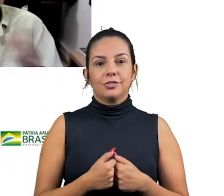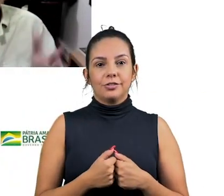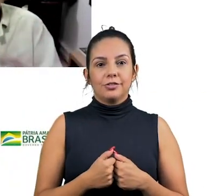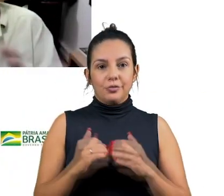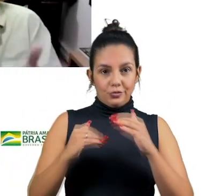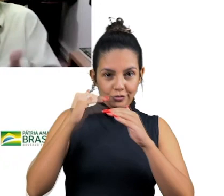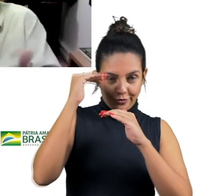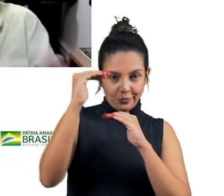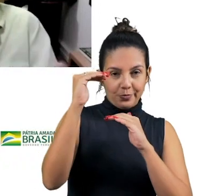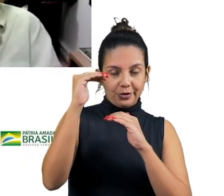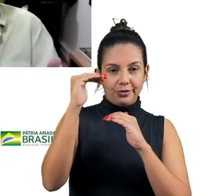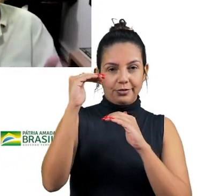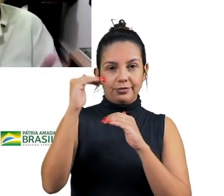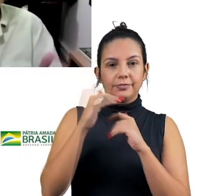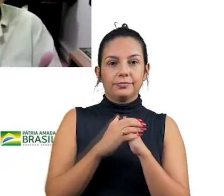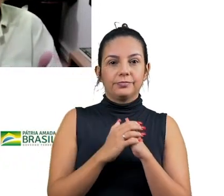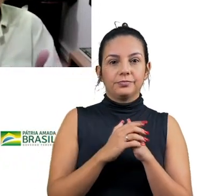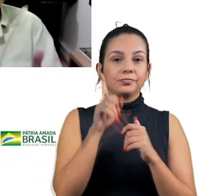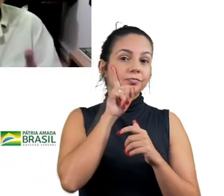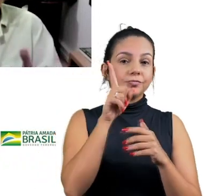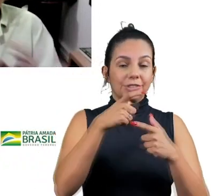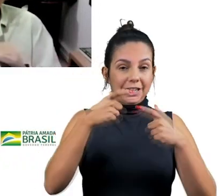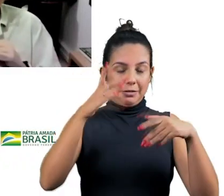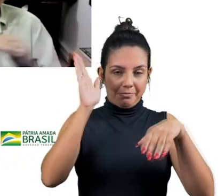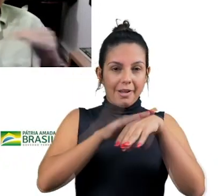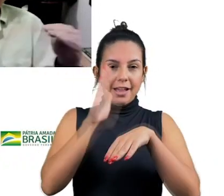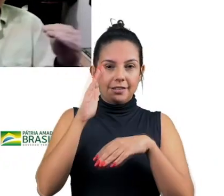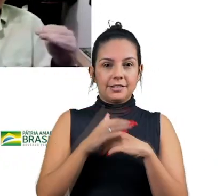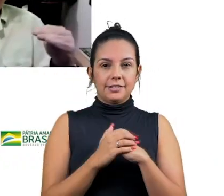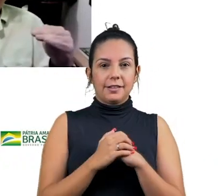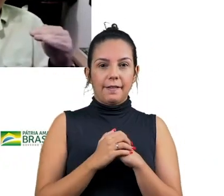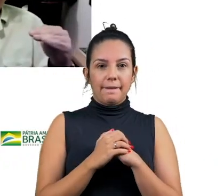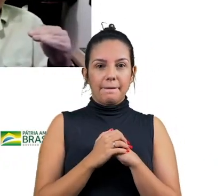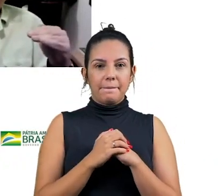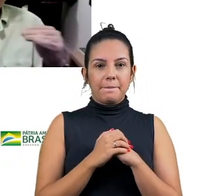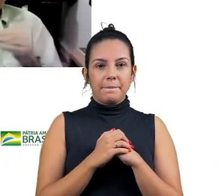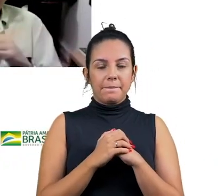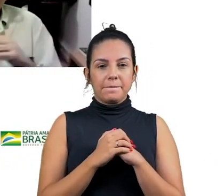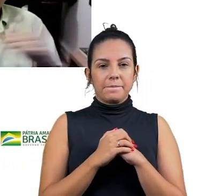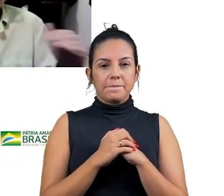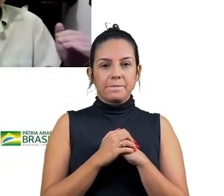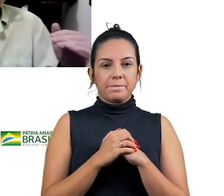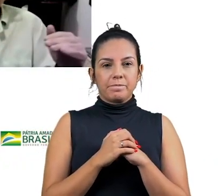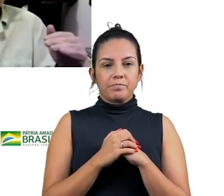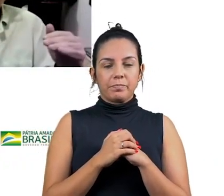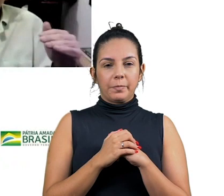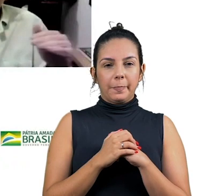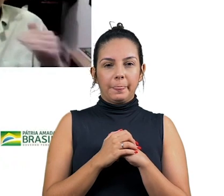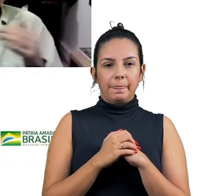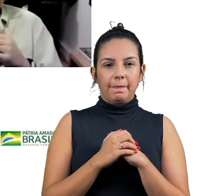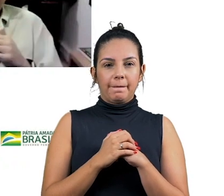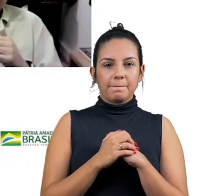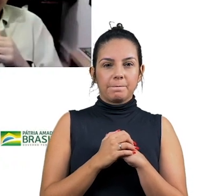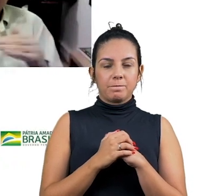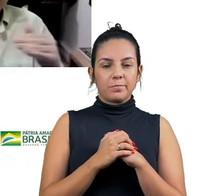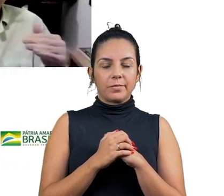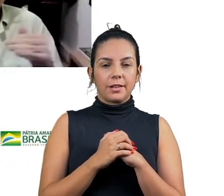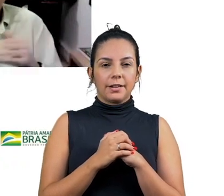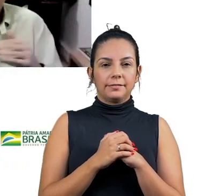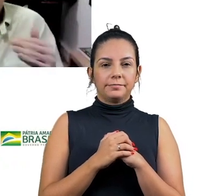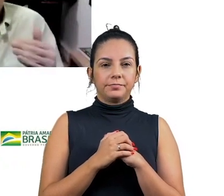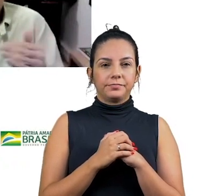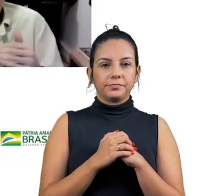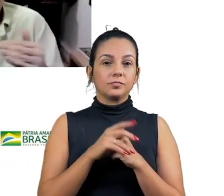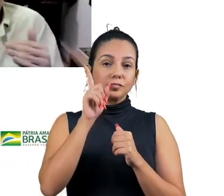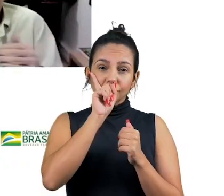superiores os Estados Unidos não crescem mais. Né? Estou falando da natalidade mesmo, né? Não, estou falando de demografia, né? Quer dizer,